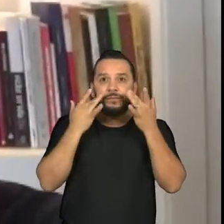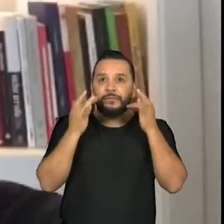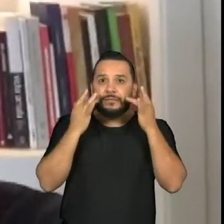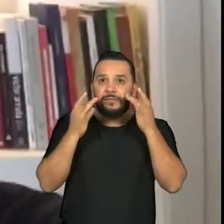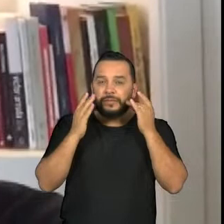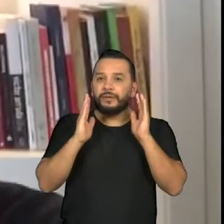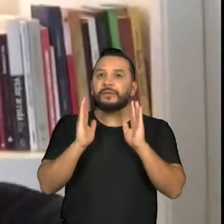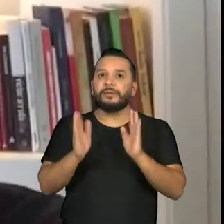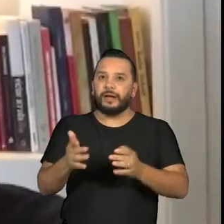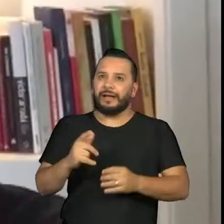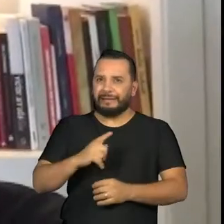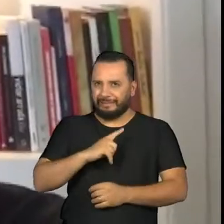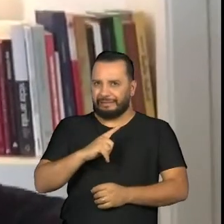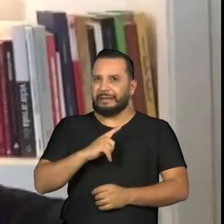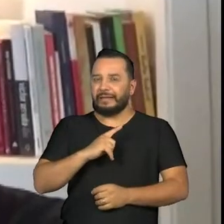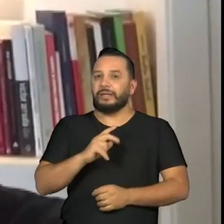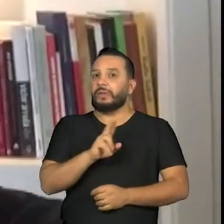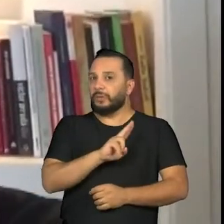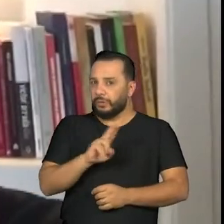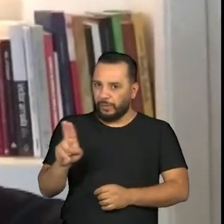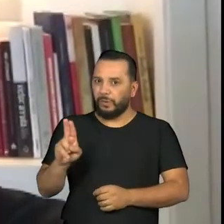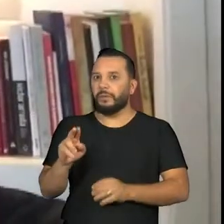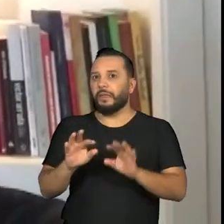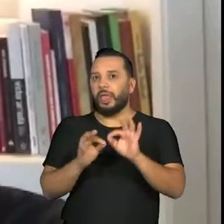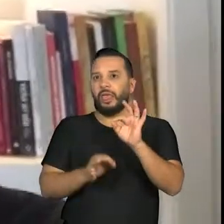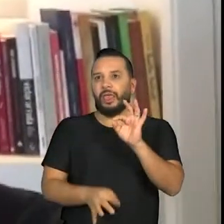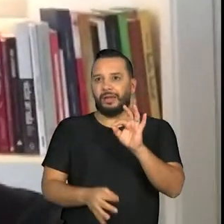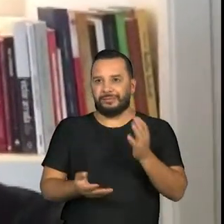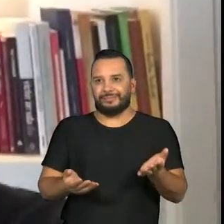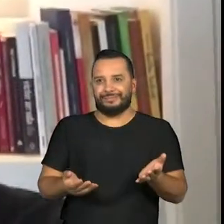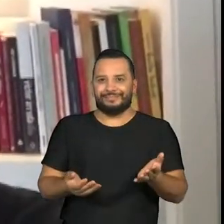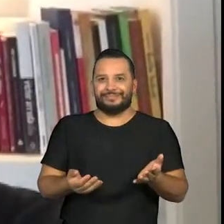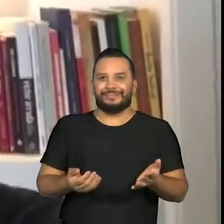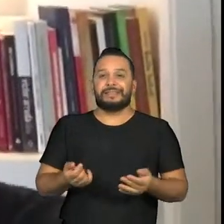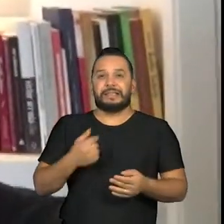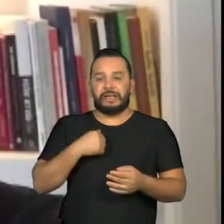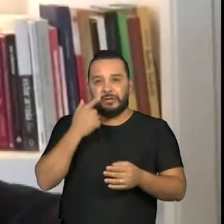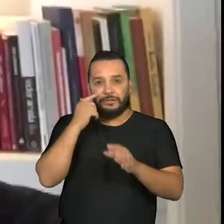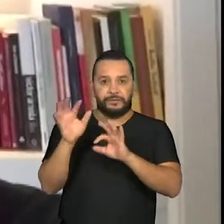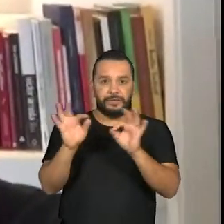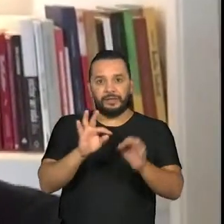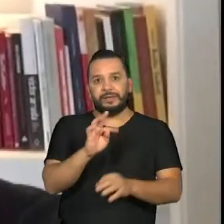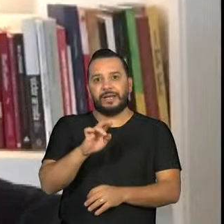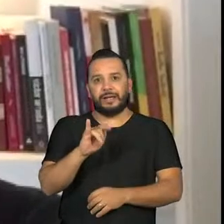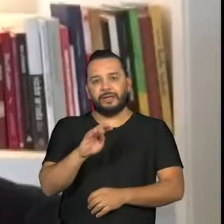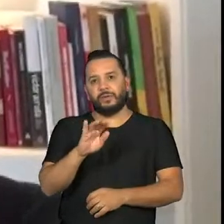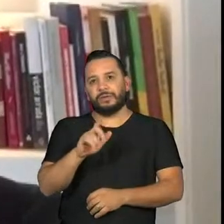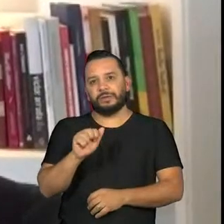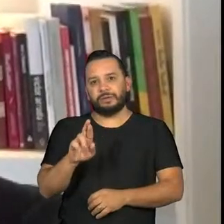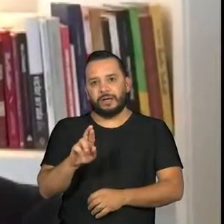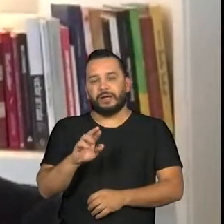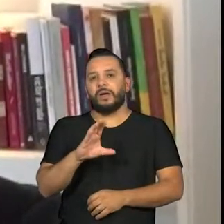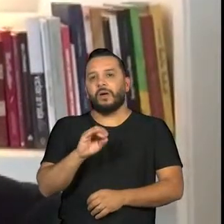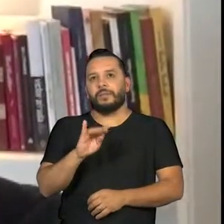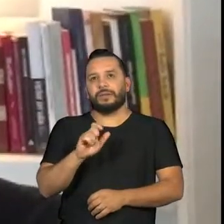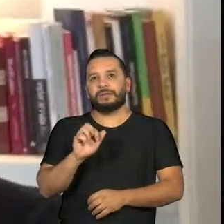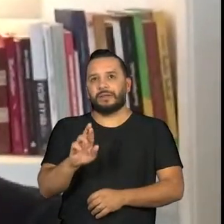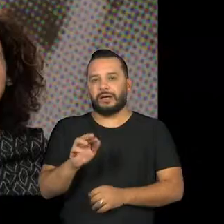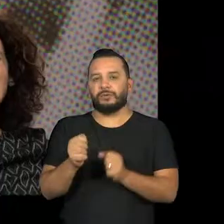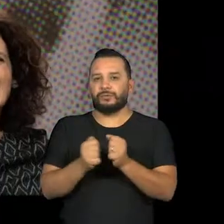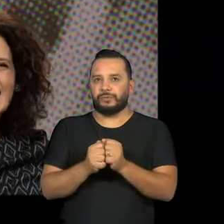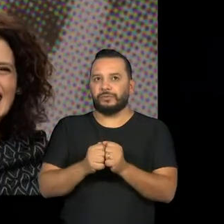que já tem um nome bastante comprido, da seguinte maneira: assistir Trair e Coçar é só começar com Denise